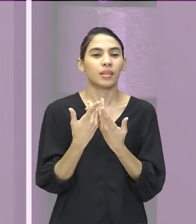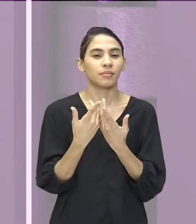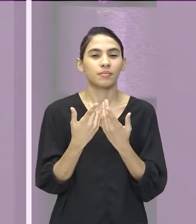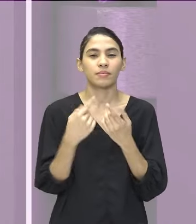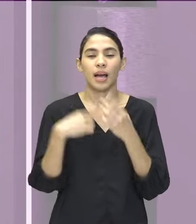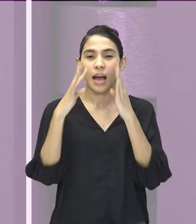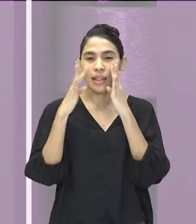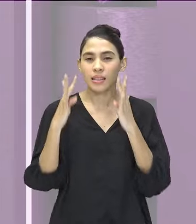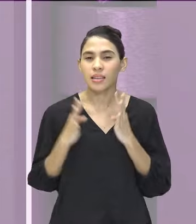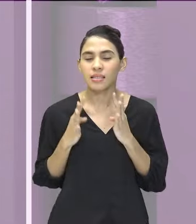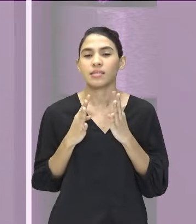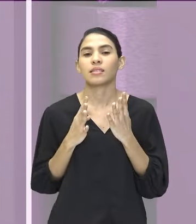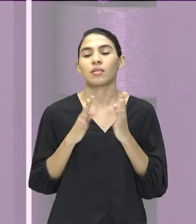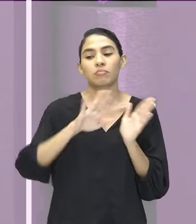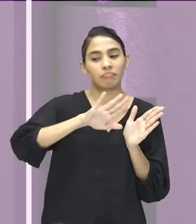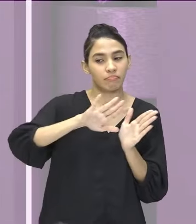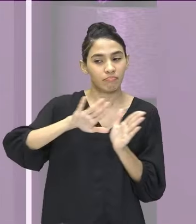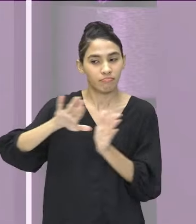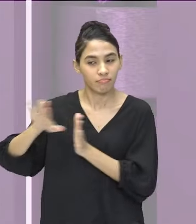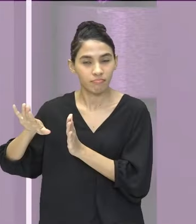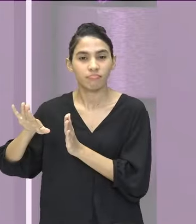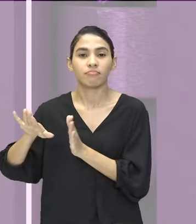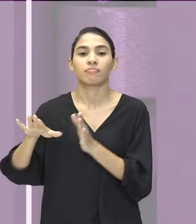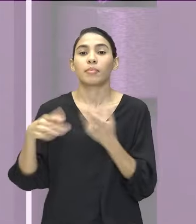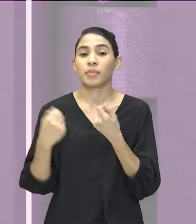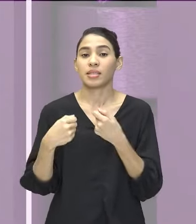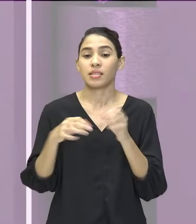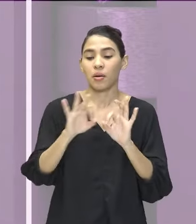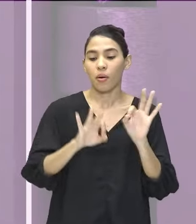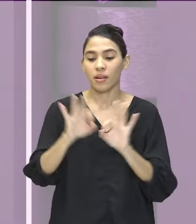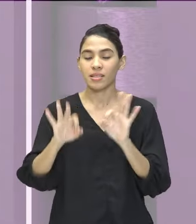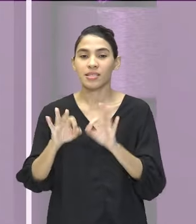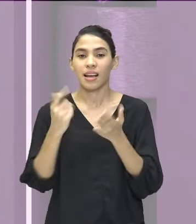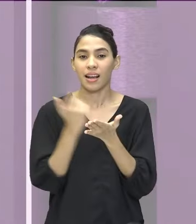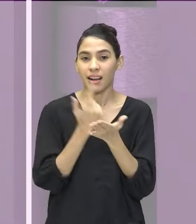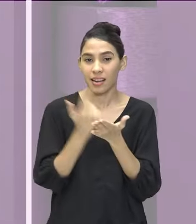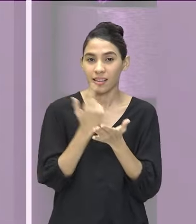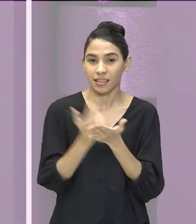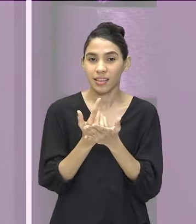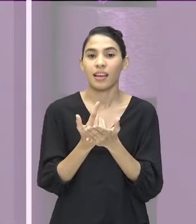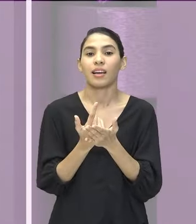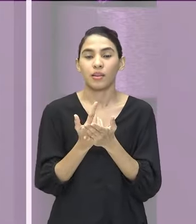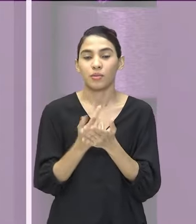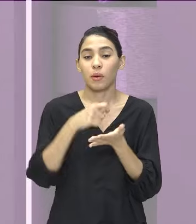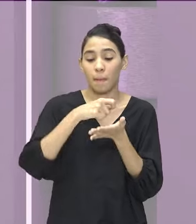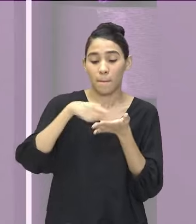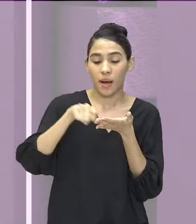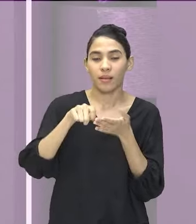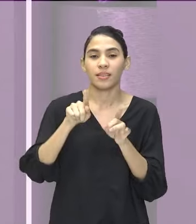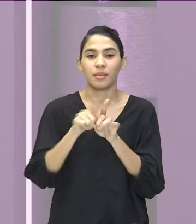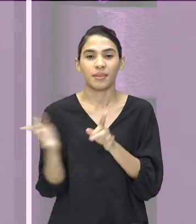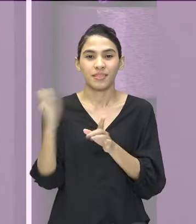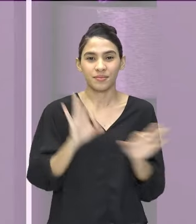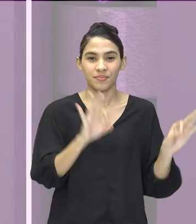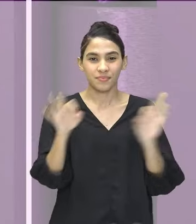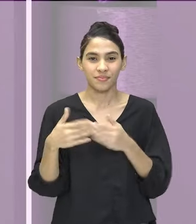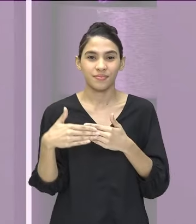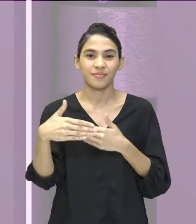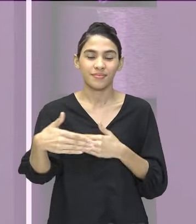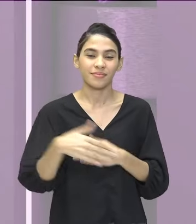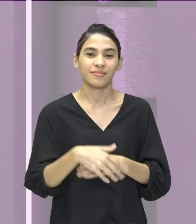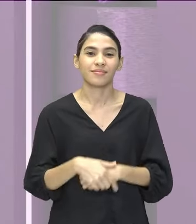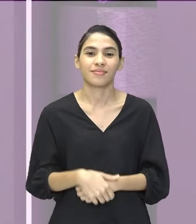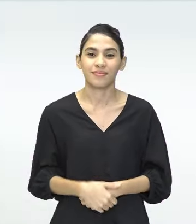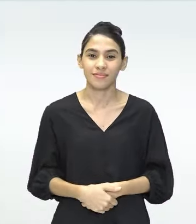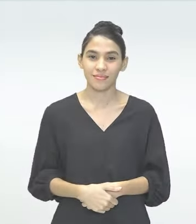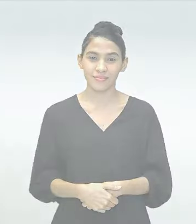tudo que tira a sua atenção, vai organizar aí o seu caderno para as devidas anotações e vem comigo, então, para a nossa